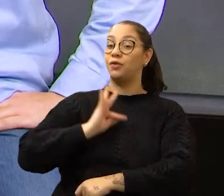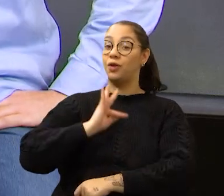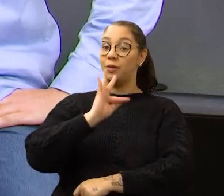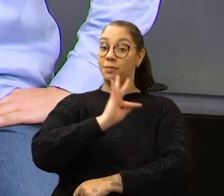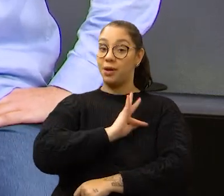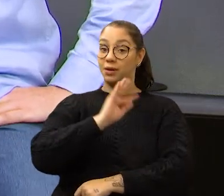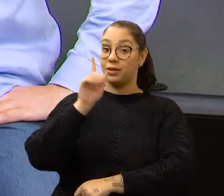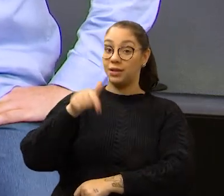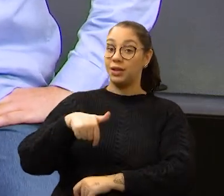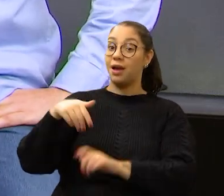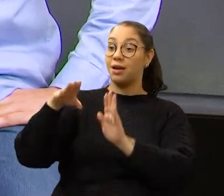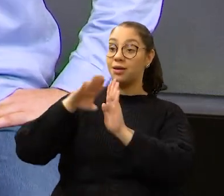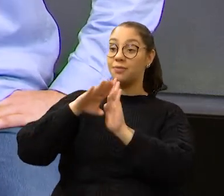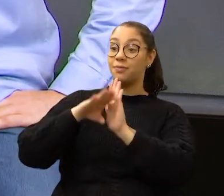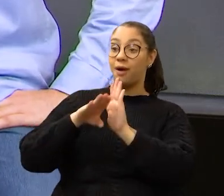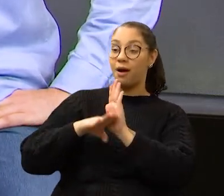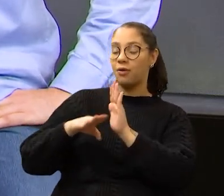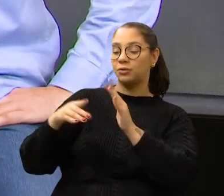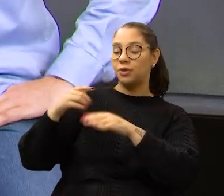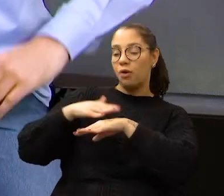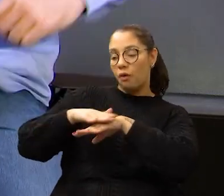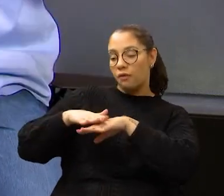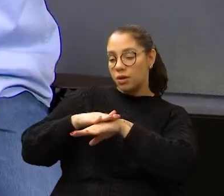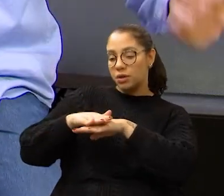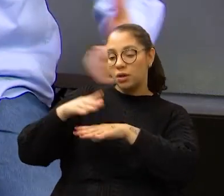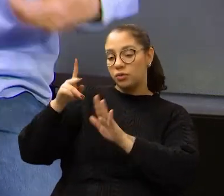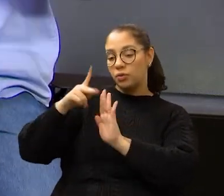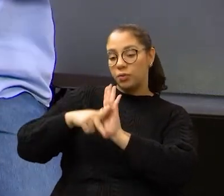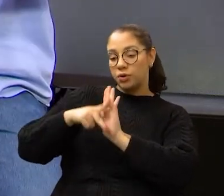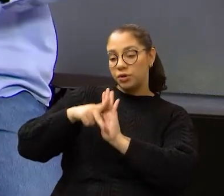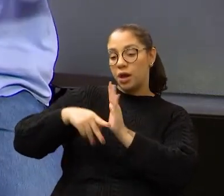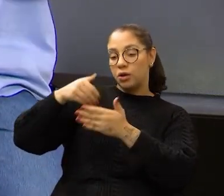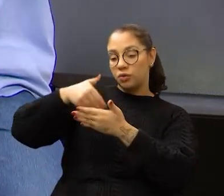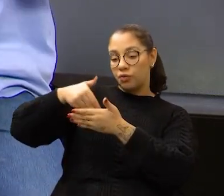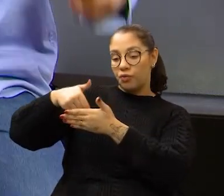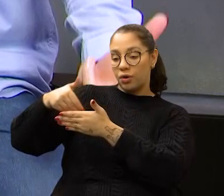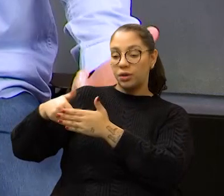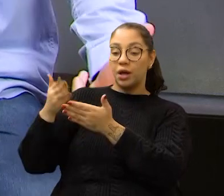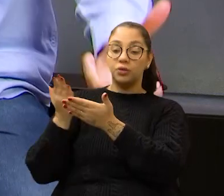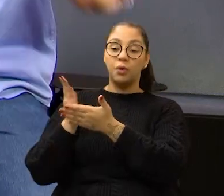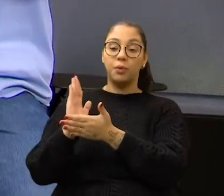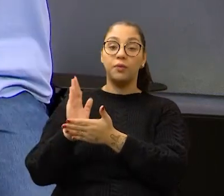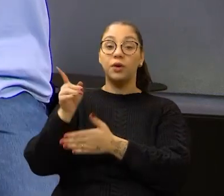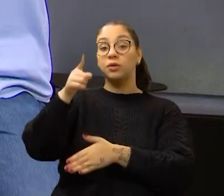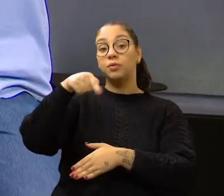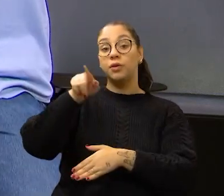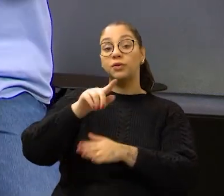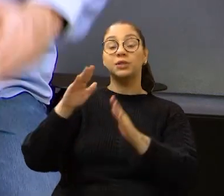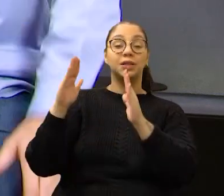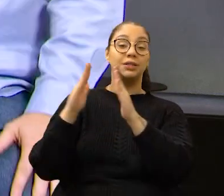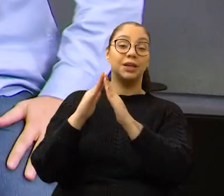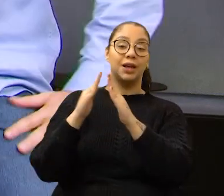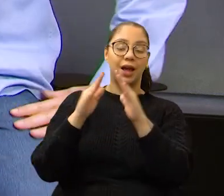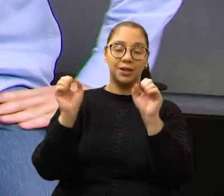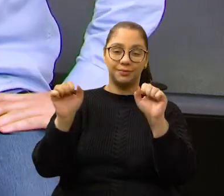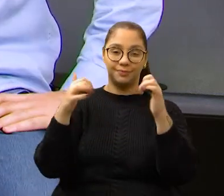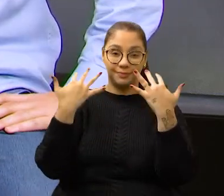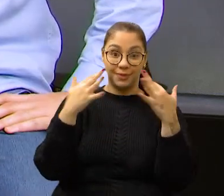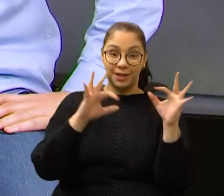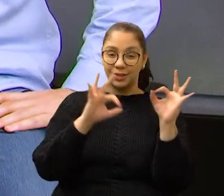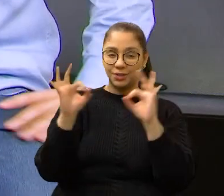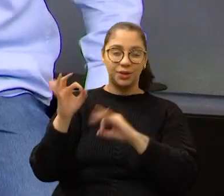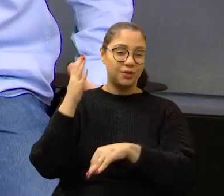Fernando Mendes, ele que está em pauta sobre aqueles projetos que são discutidos, votados, aprovados, para você que está em casa